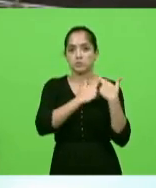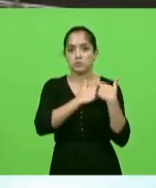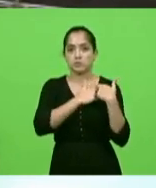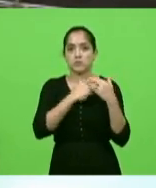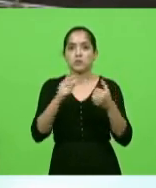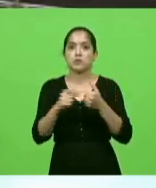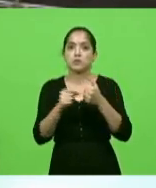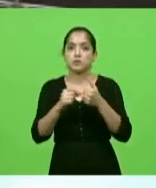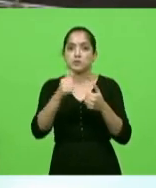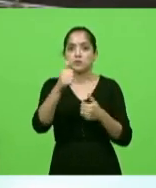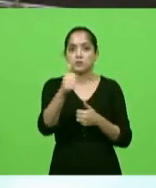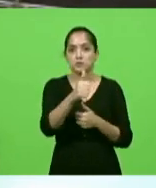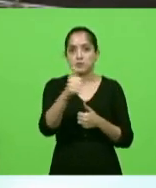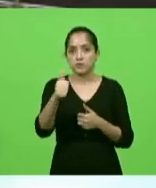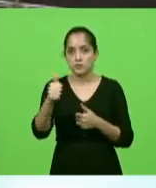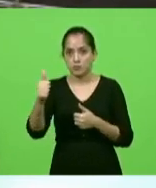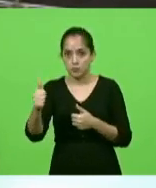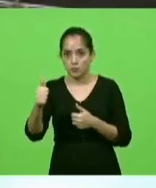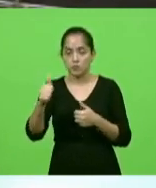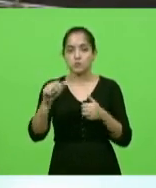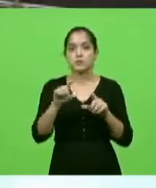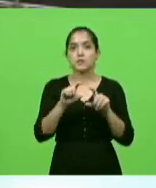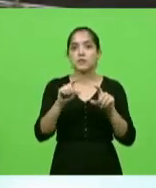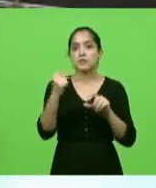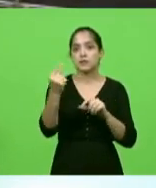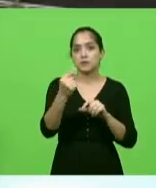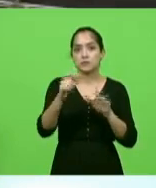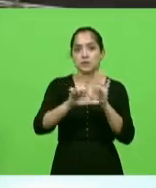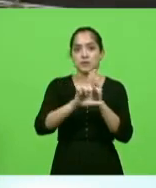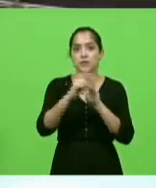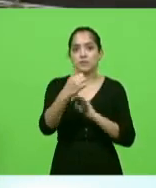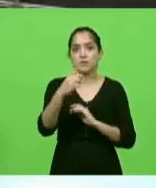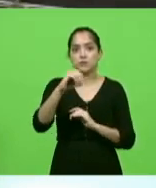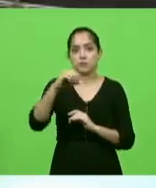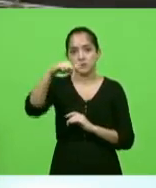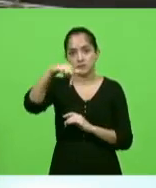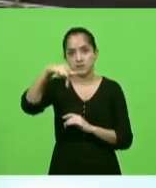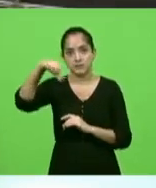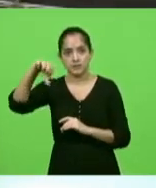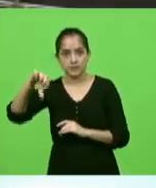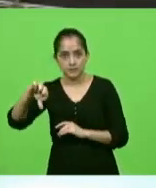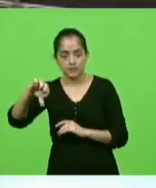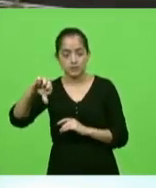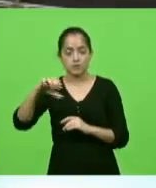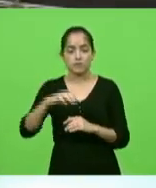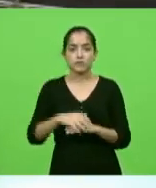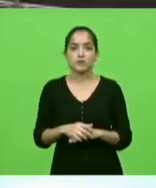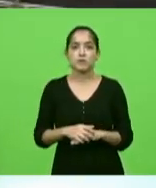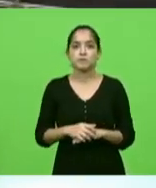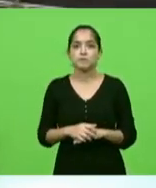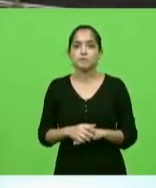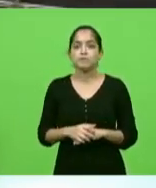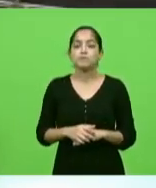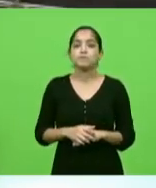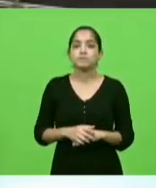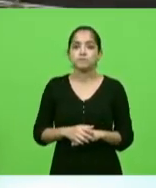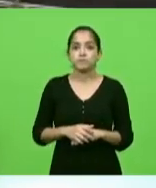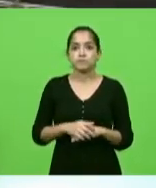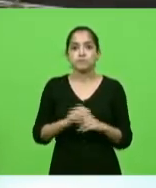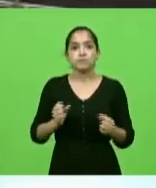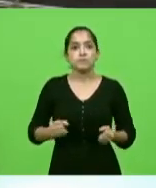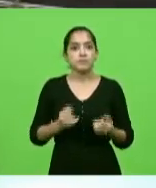previsto no artigo 111 e theon da lei 1079/50 consubstanciar em